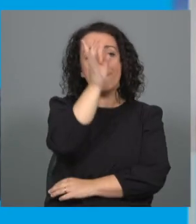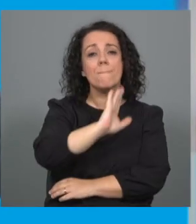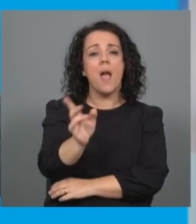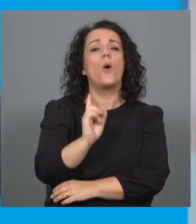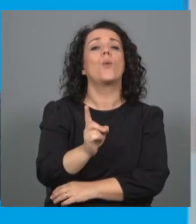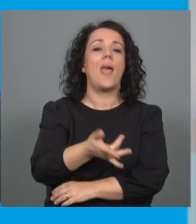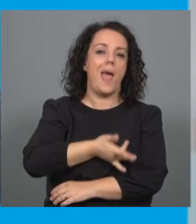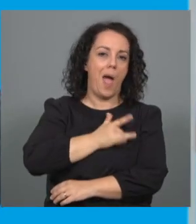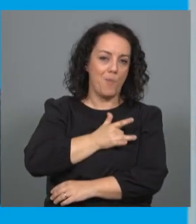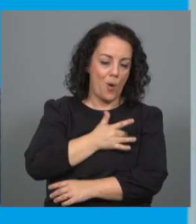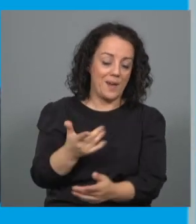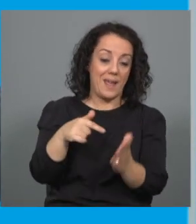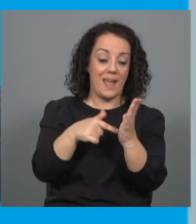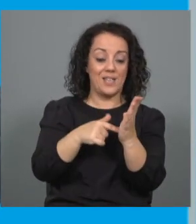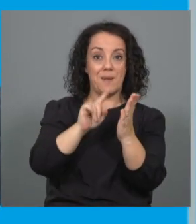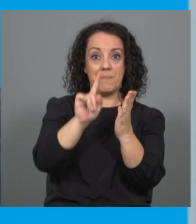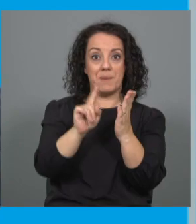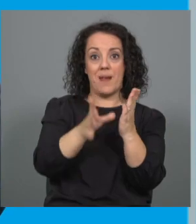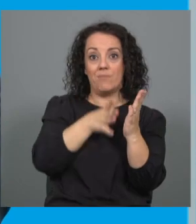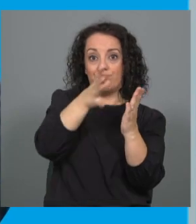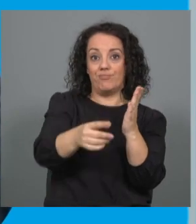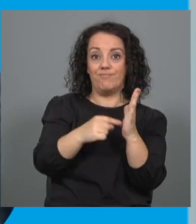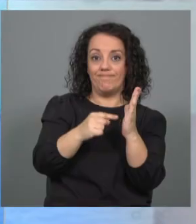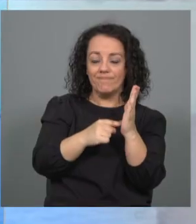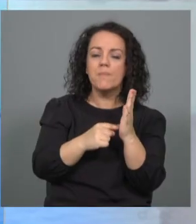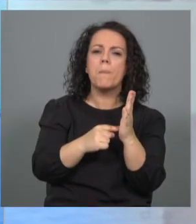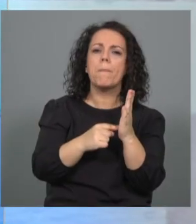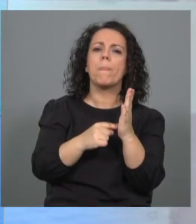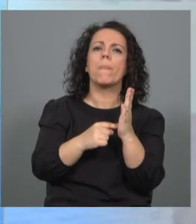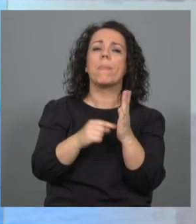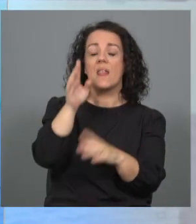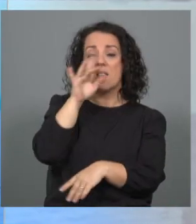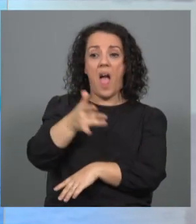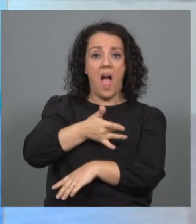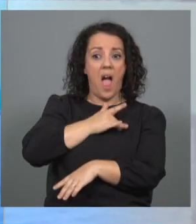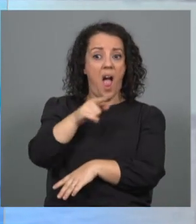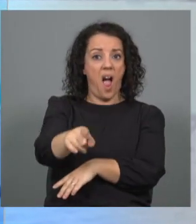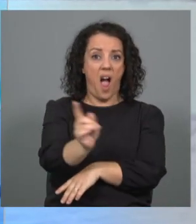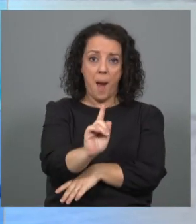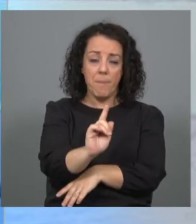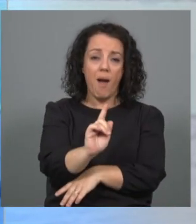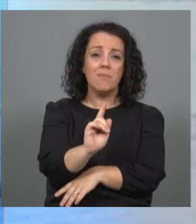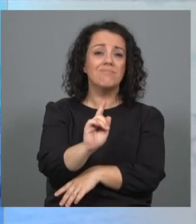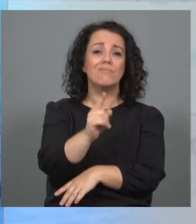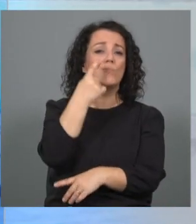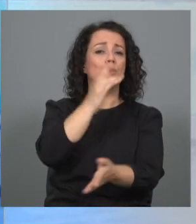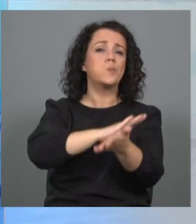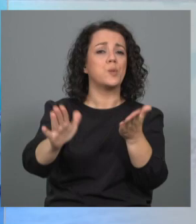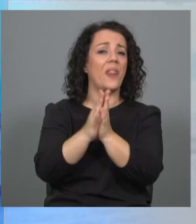aqui como se afirma nesta primeira epístola de João, quem não ama não conhece a Deus, porque Deus é o amor. Lá